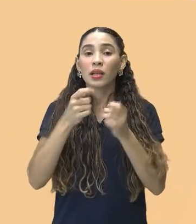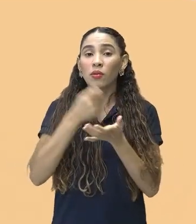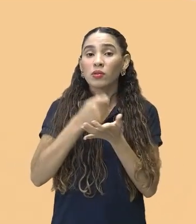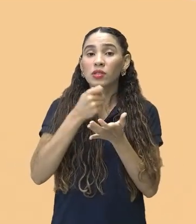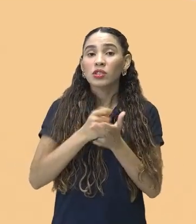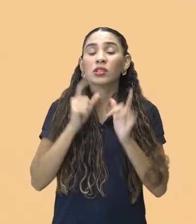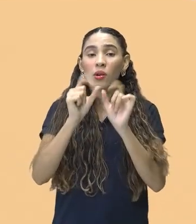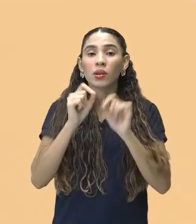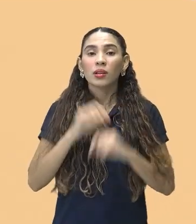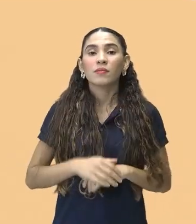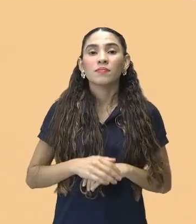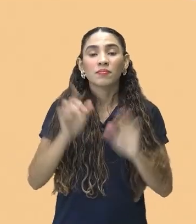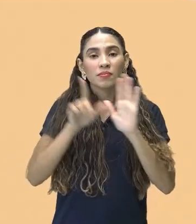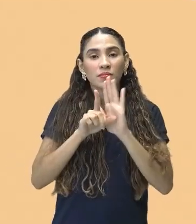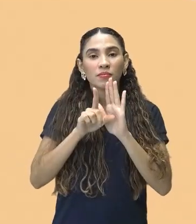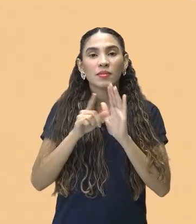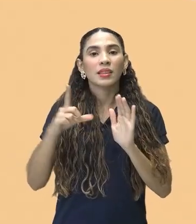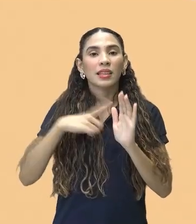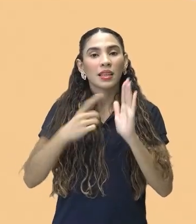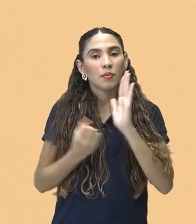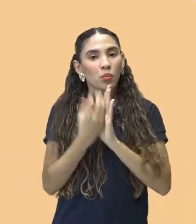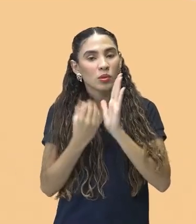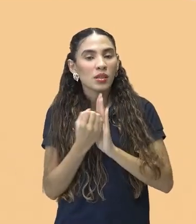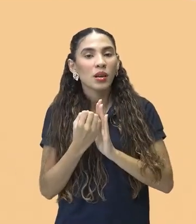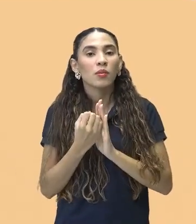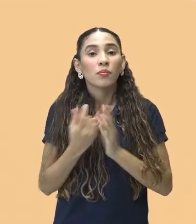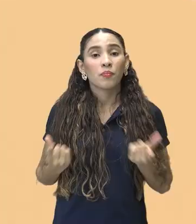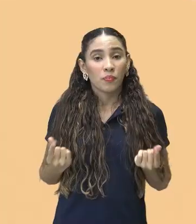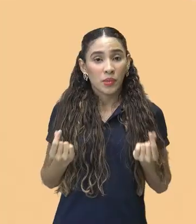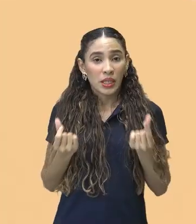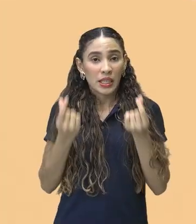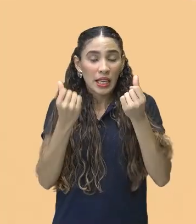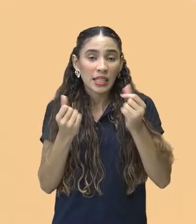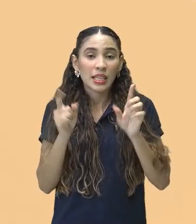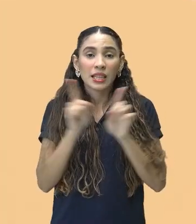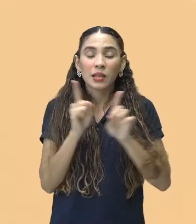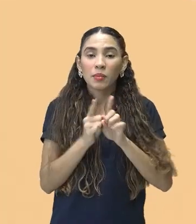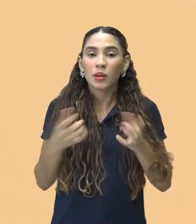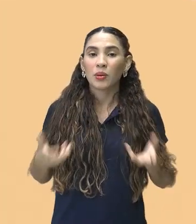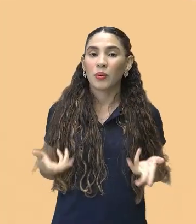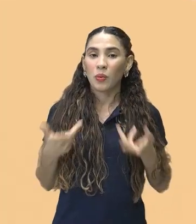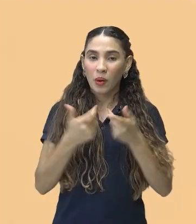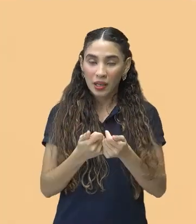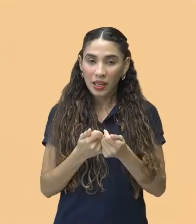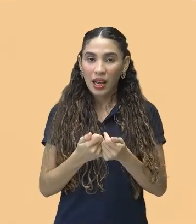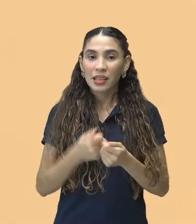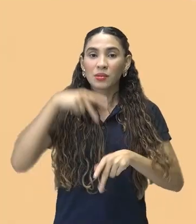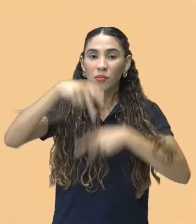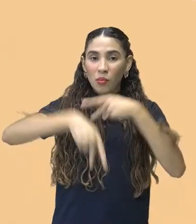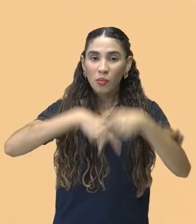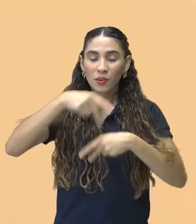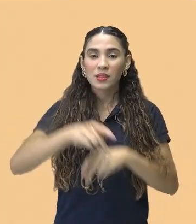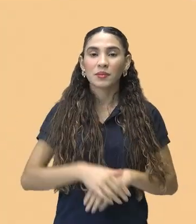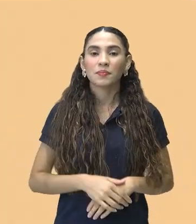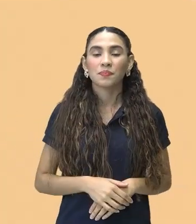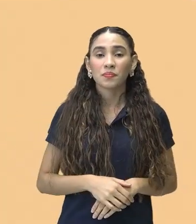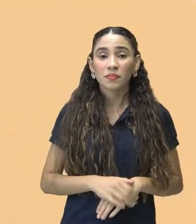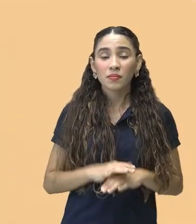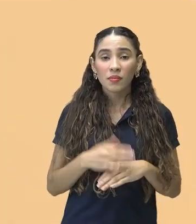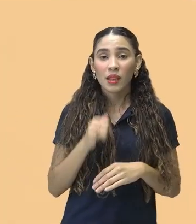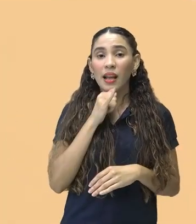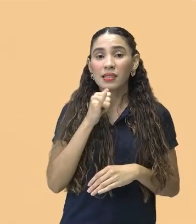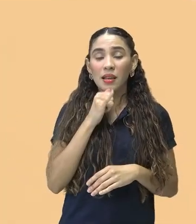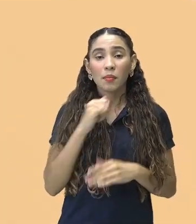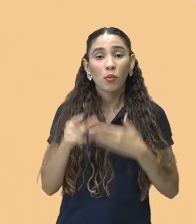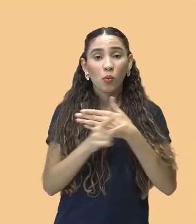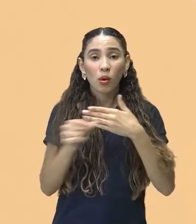consistia em, além de produzir riquezas, trazer benefícios para a população. De acordo com